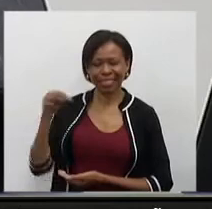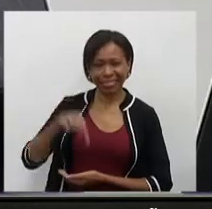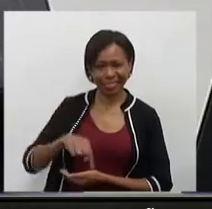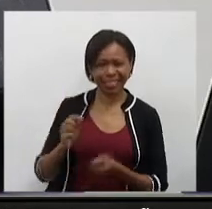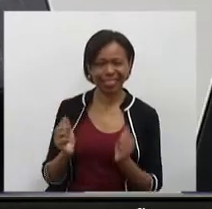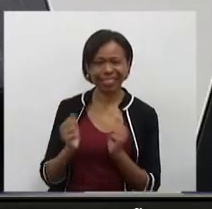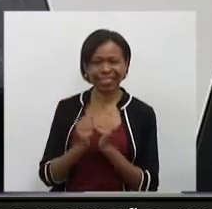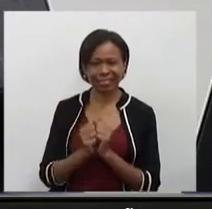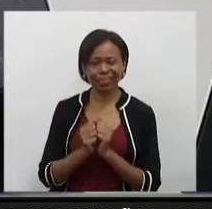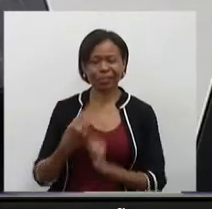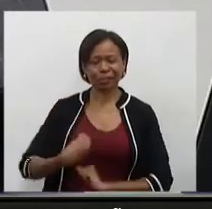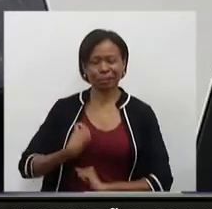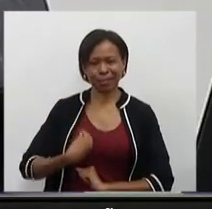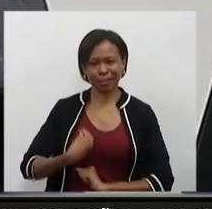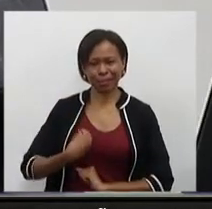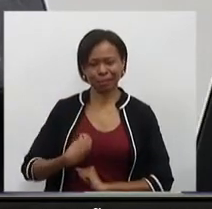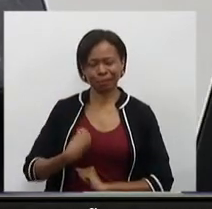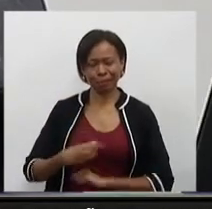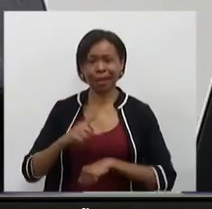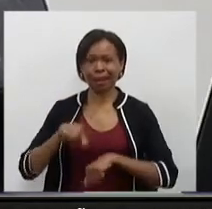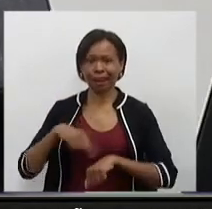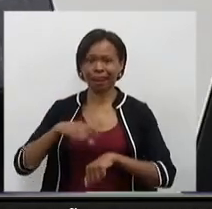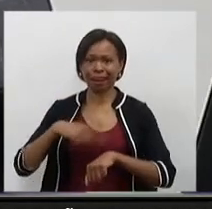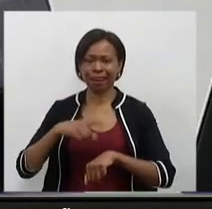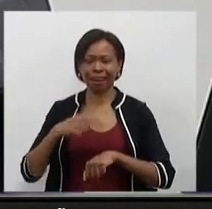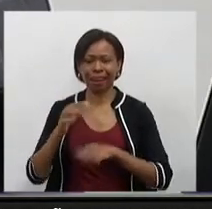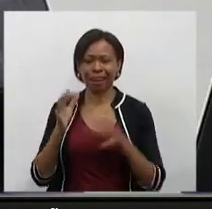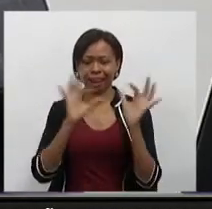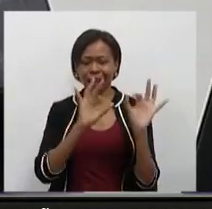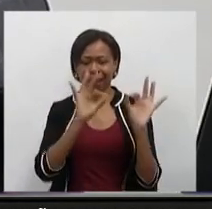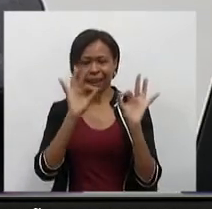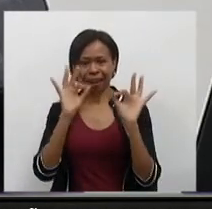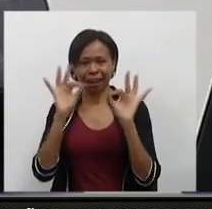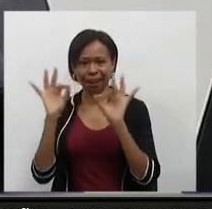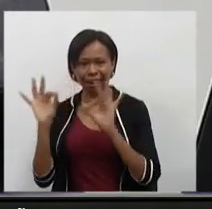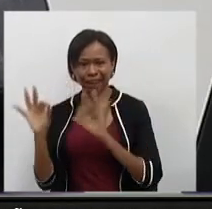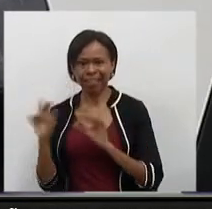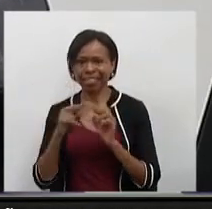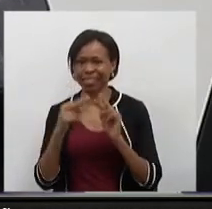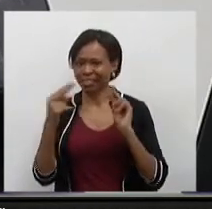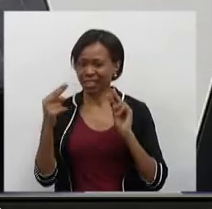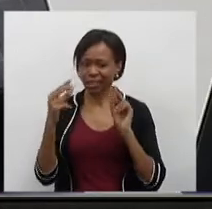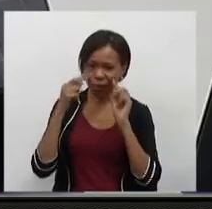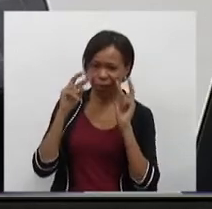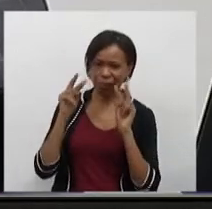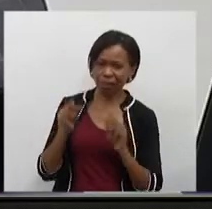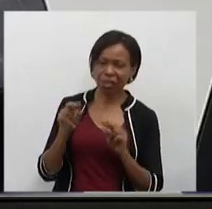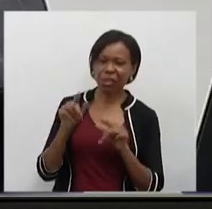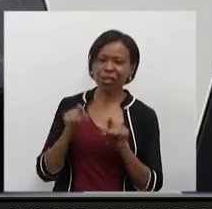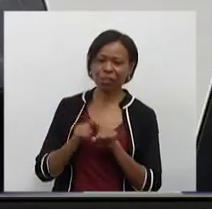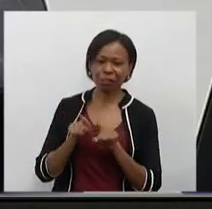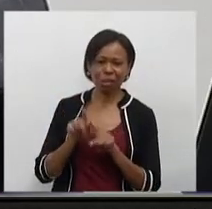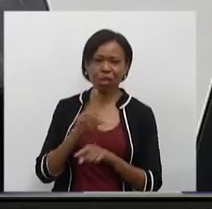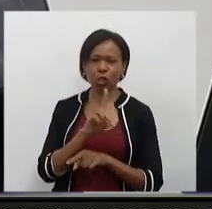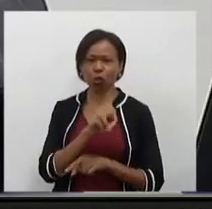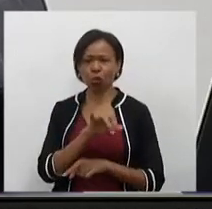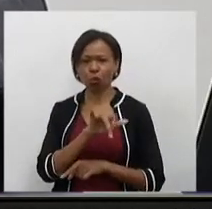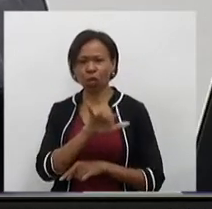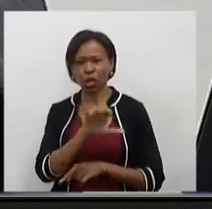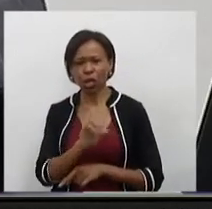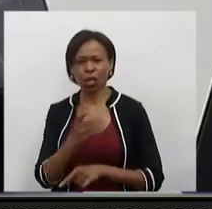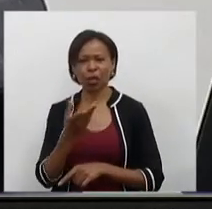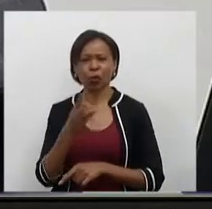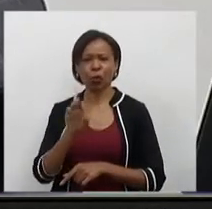né? Há tanto tempo ouvindo aí atenciosamente, eu acompanhei aqui na tela, você, o Duílio, o Wesley, todo mundo do